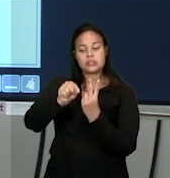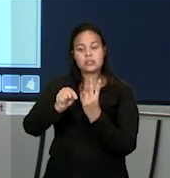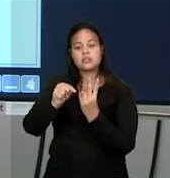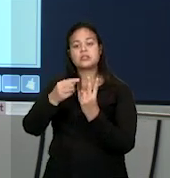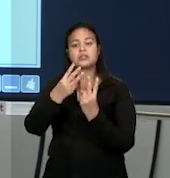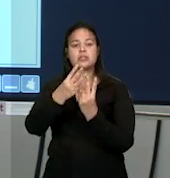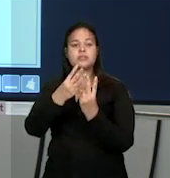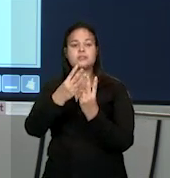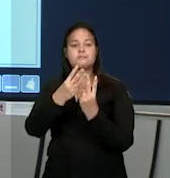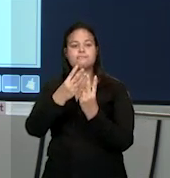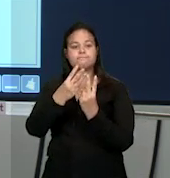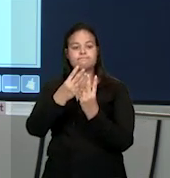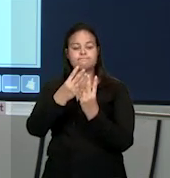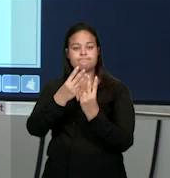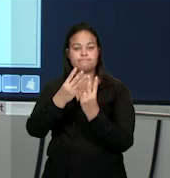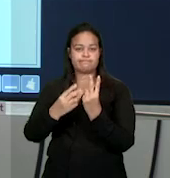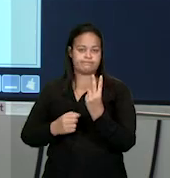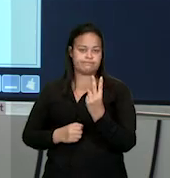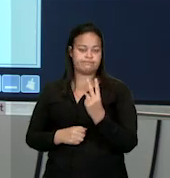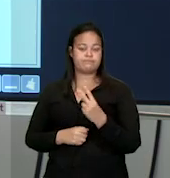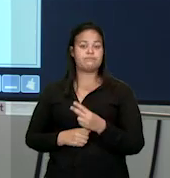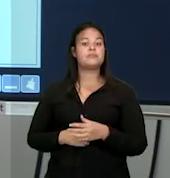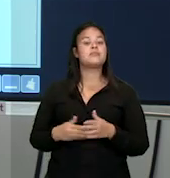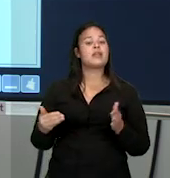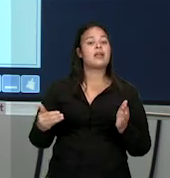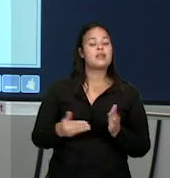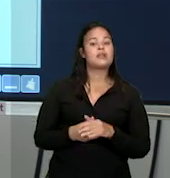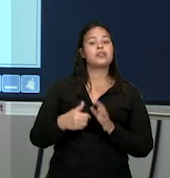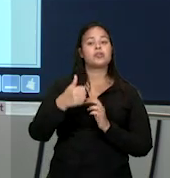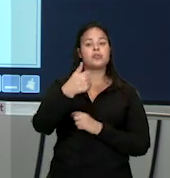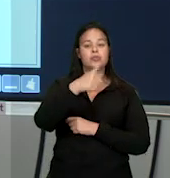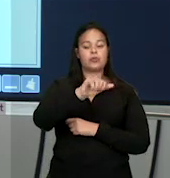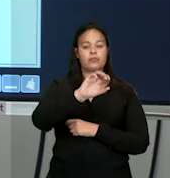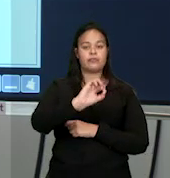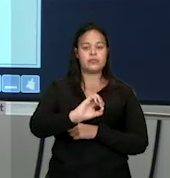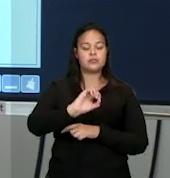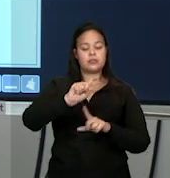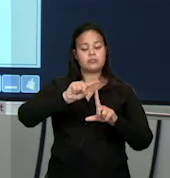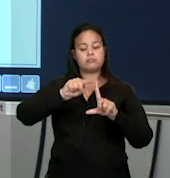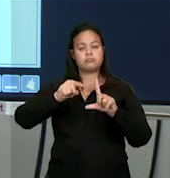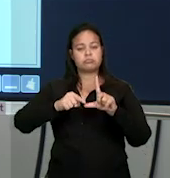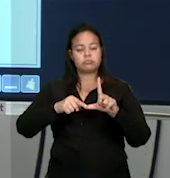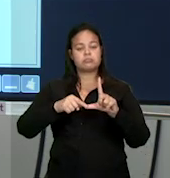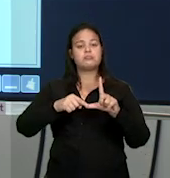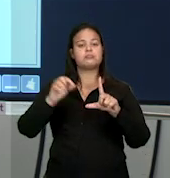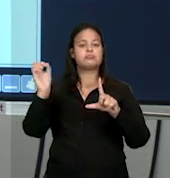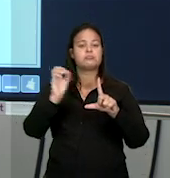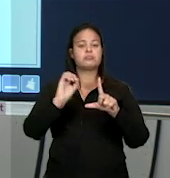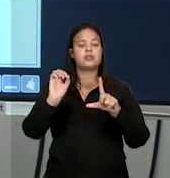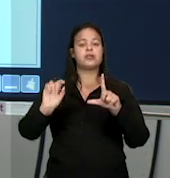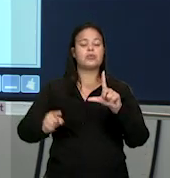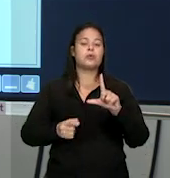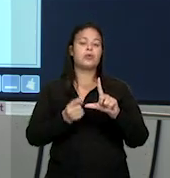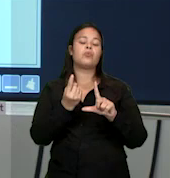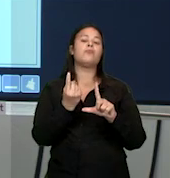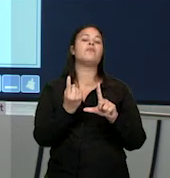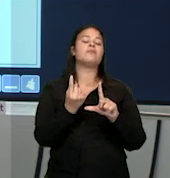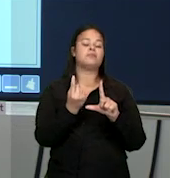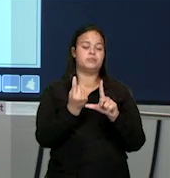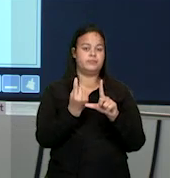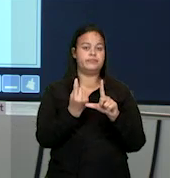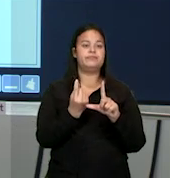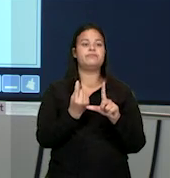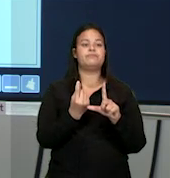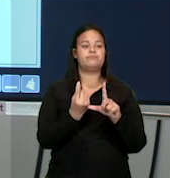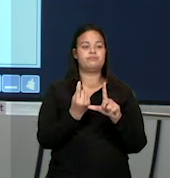2. E aí nós chegamos em 90 graus, que está aqui. 90 graus é 1. O